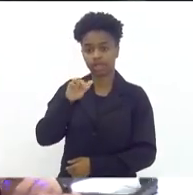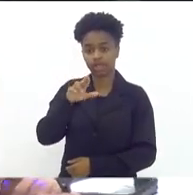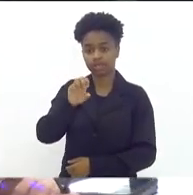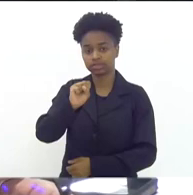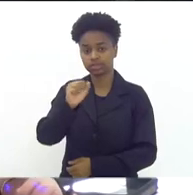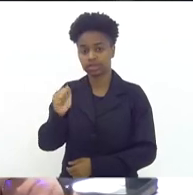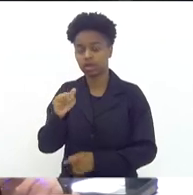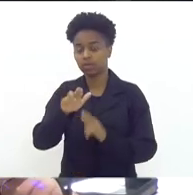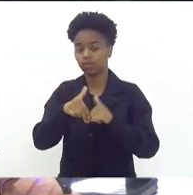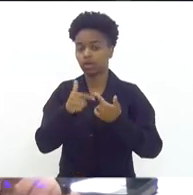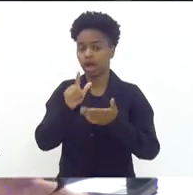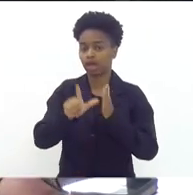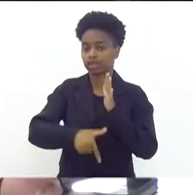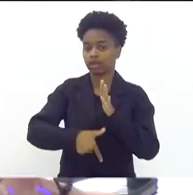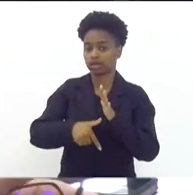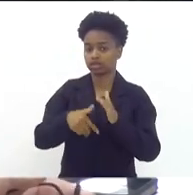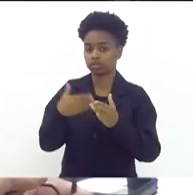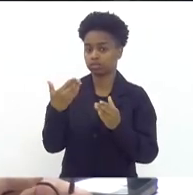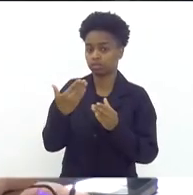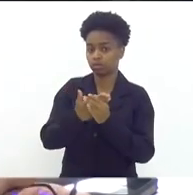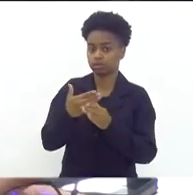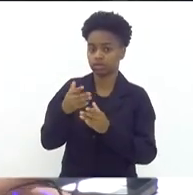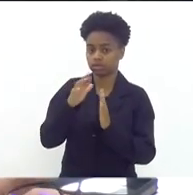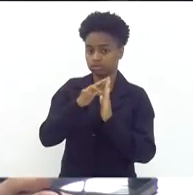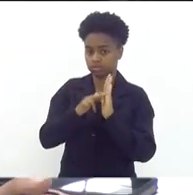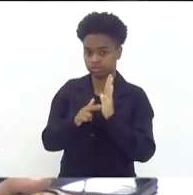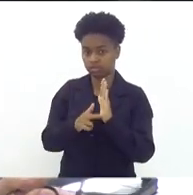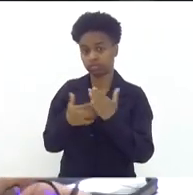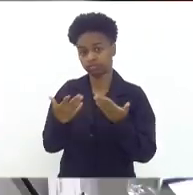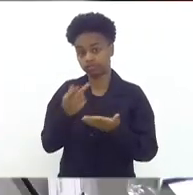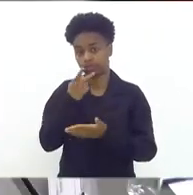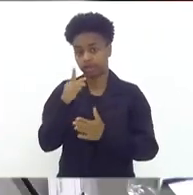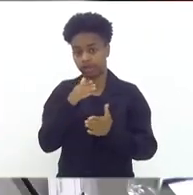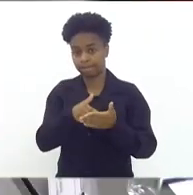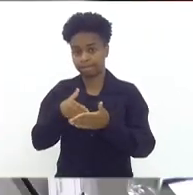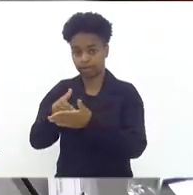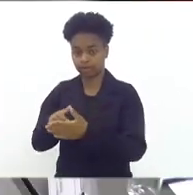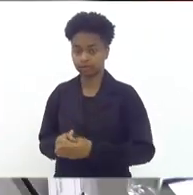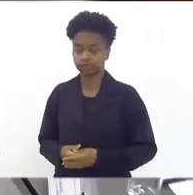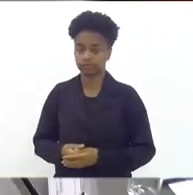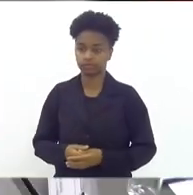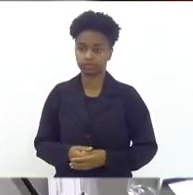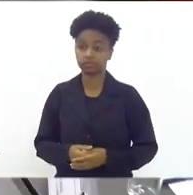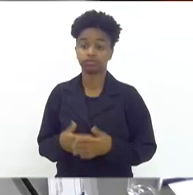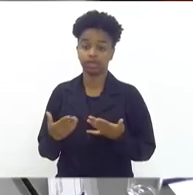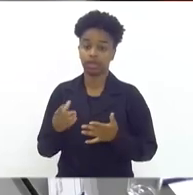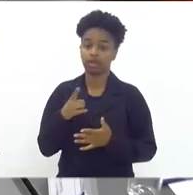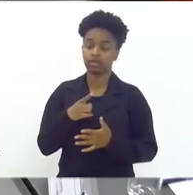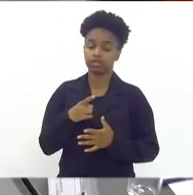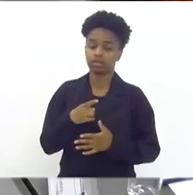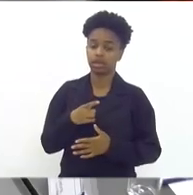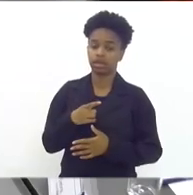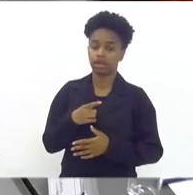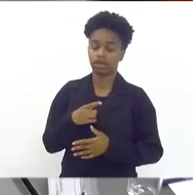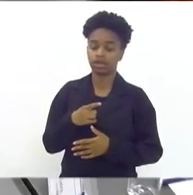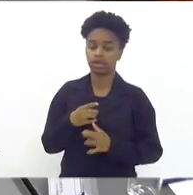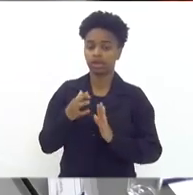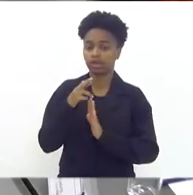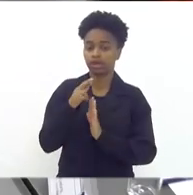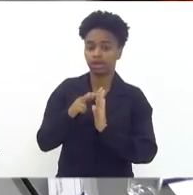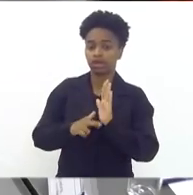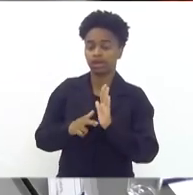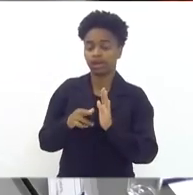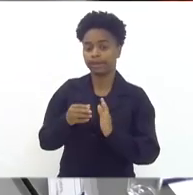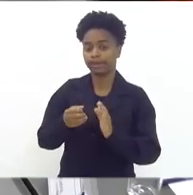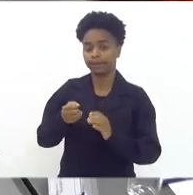dos processos regulatórios que impedem esse investimento desculpa dele e a gente tem um tem relatos de ex-funcionários da Nature dizendo